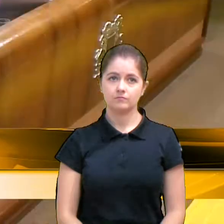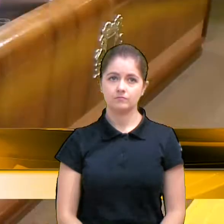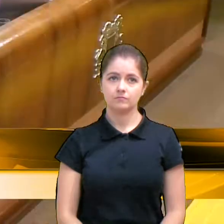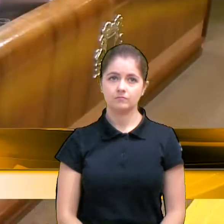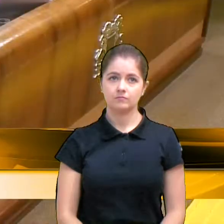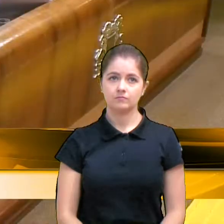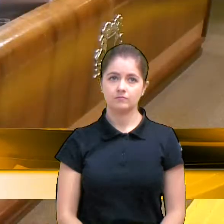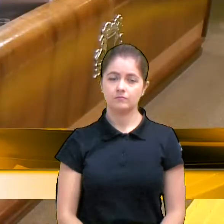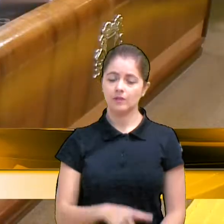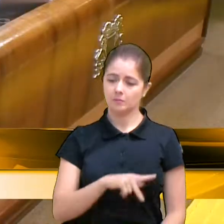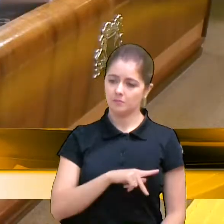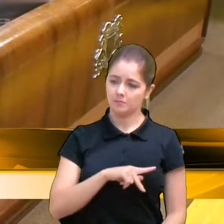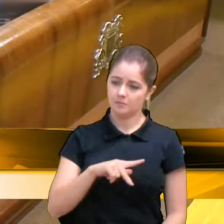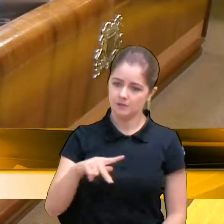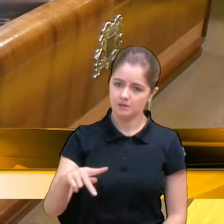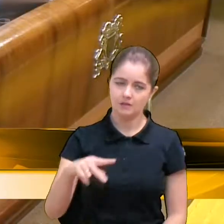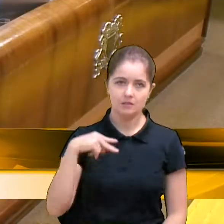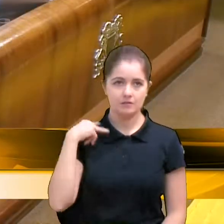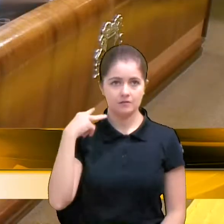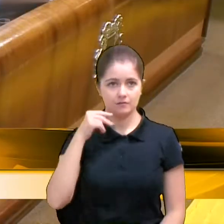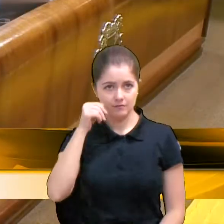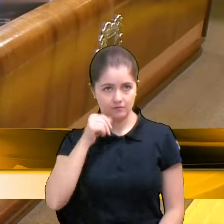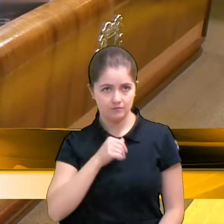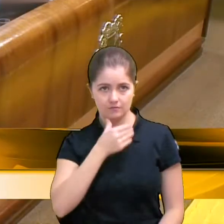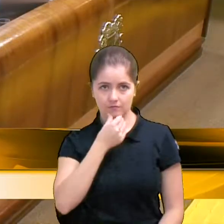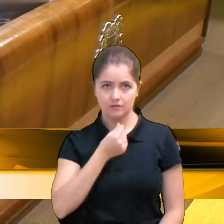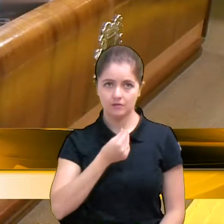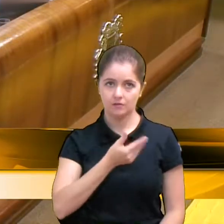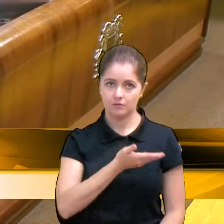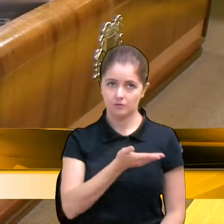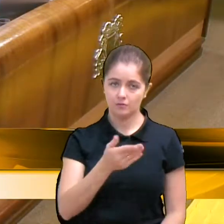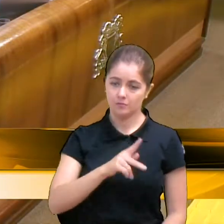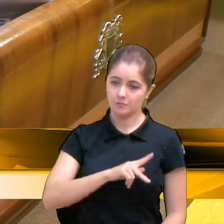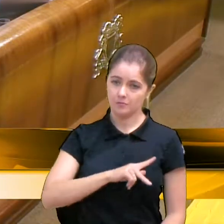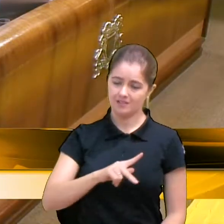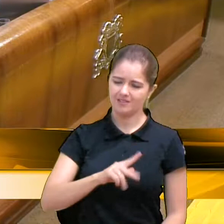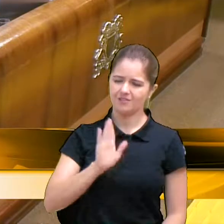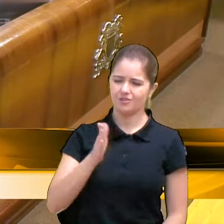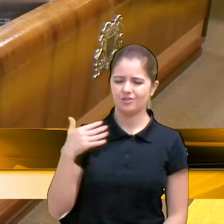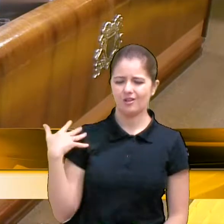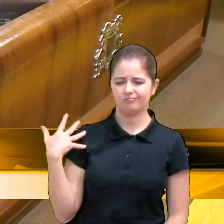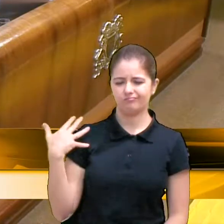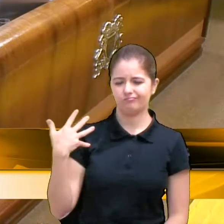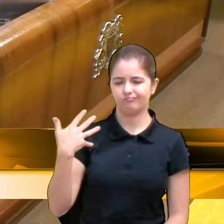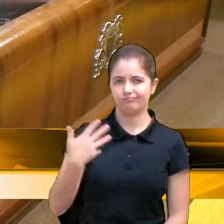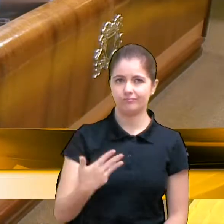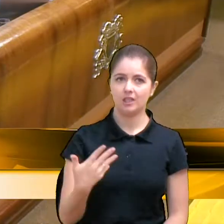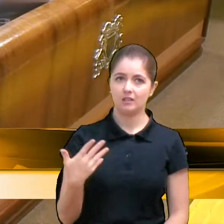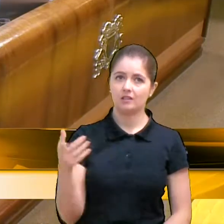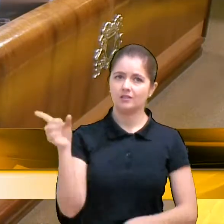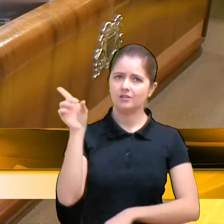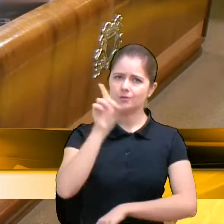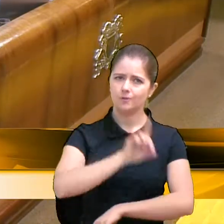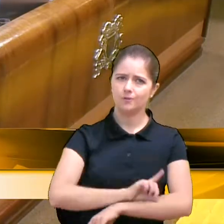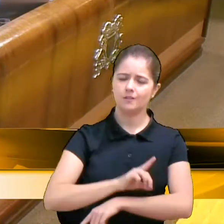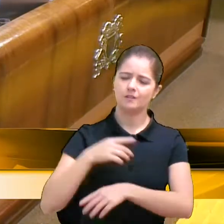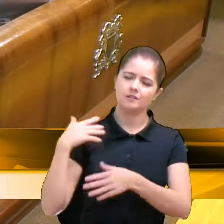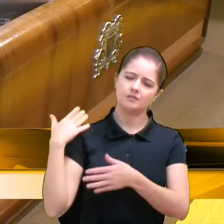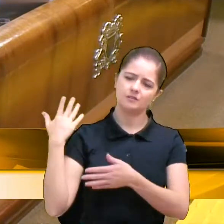Senhor presidente, senhoras e senhores vereadores. Senhor presidente, há vários dias nós estamos, o meu gabinete está